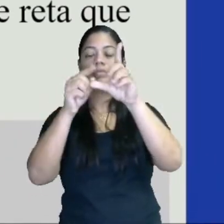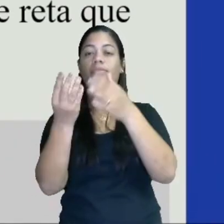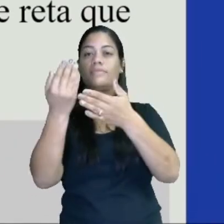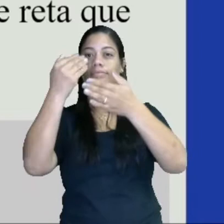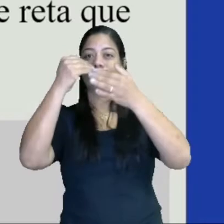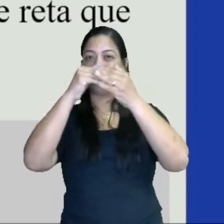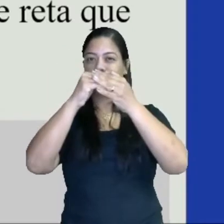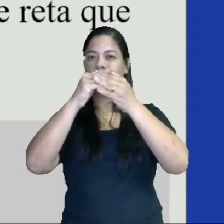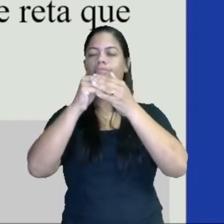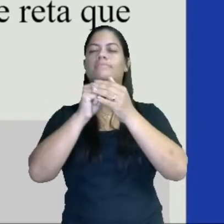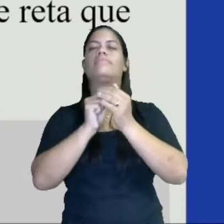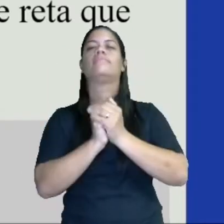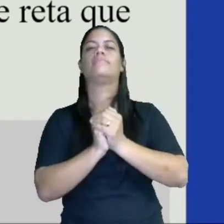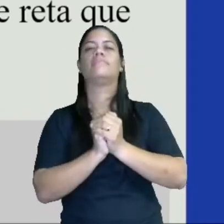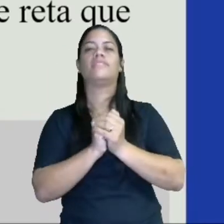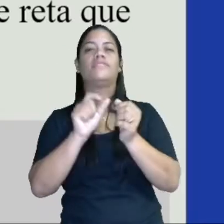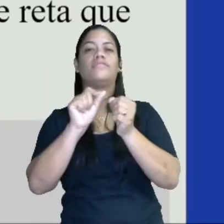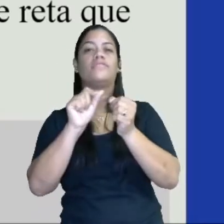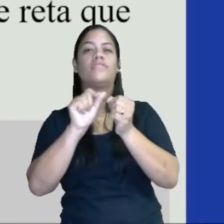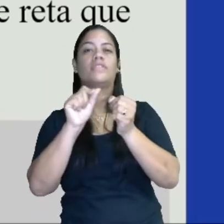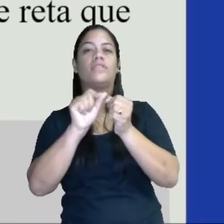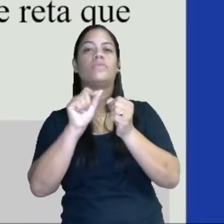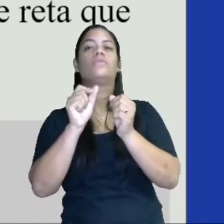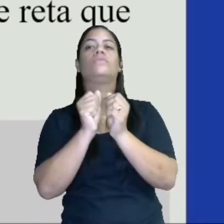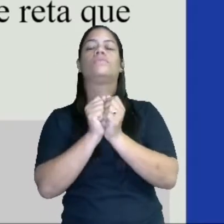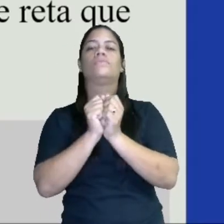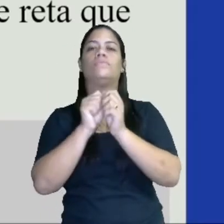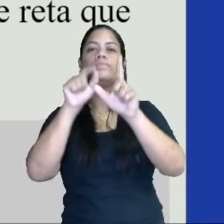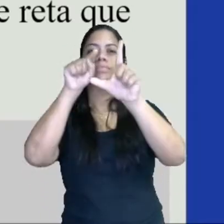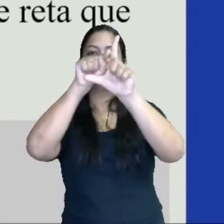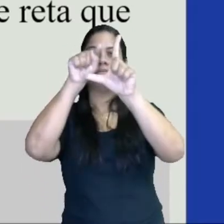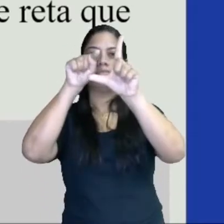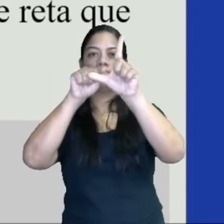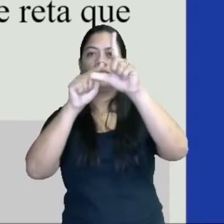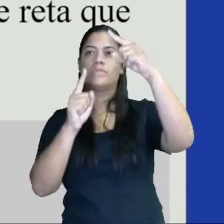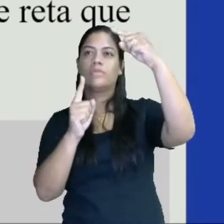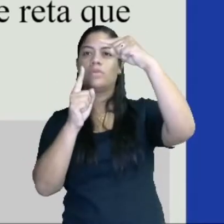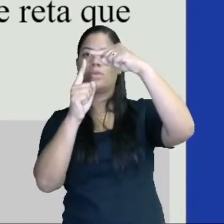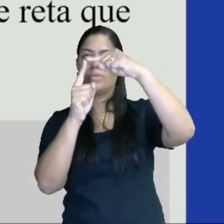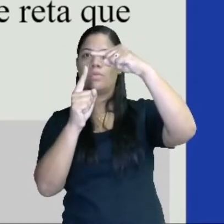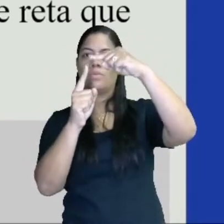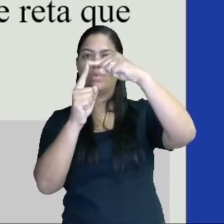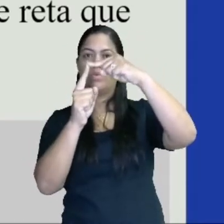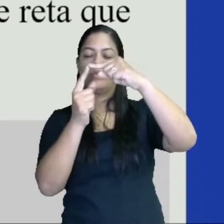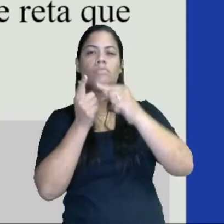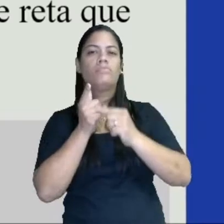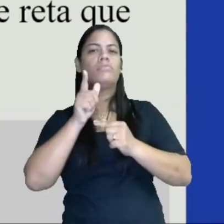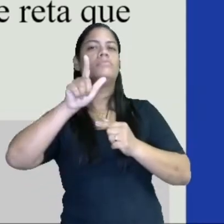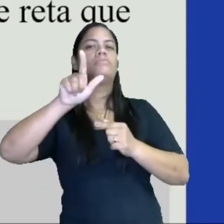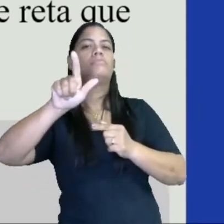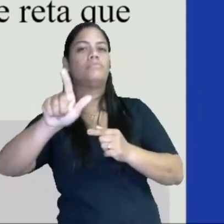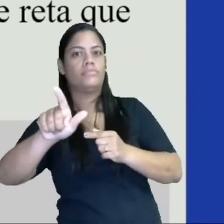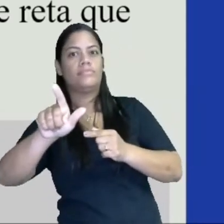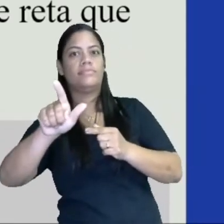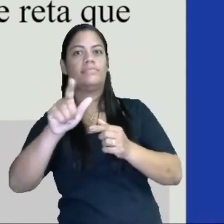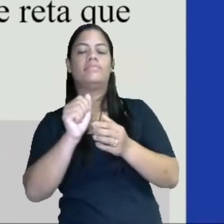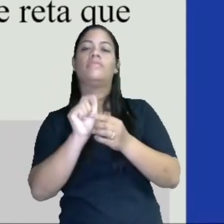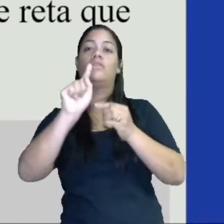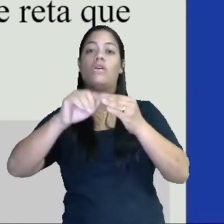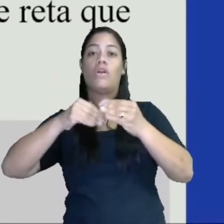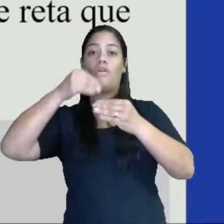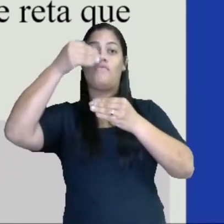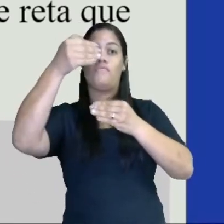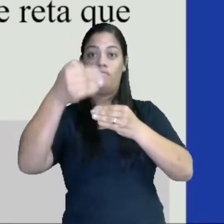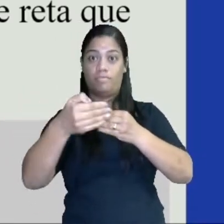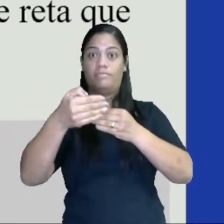internos correspondem aos ângulos formados por dois lados consecutivos. Por outro lado, os ângulos externos